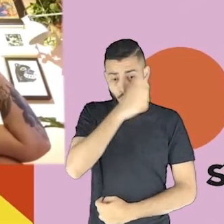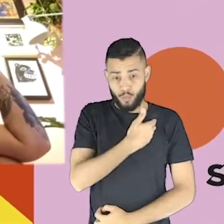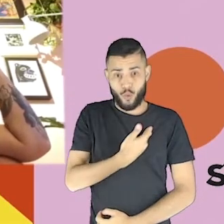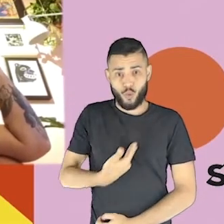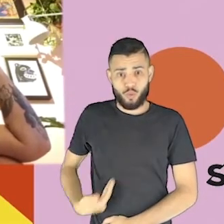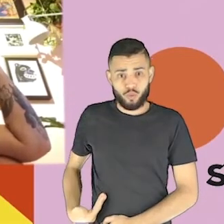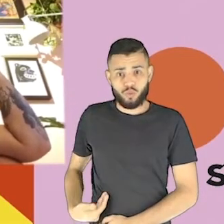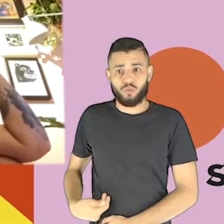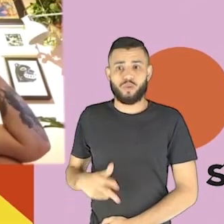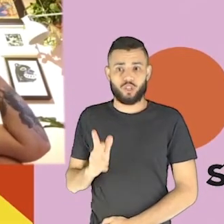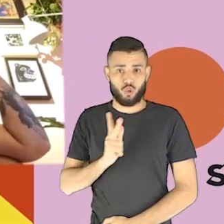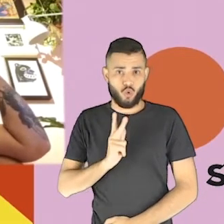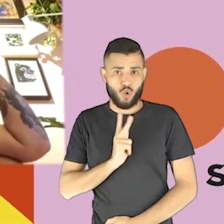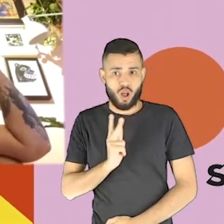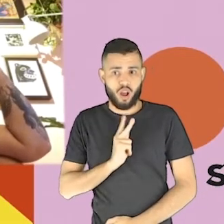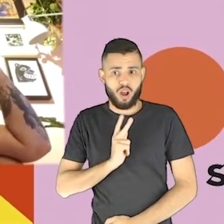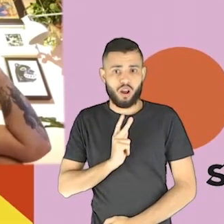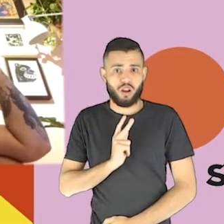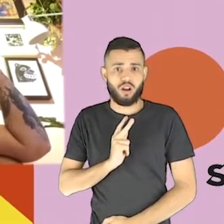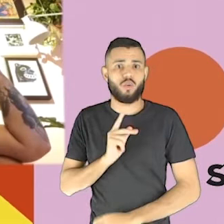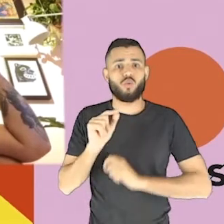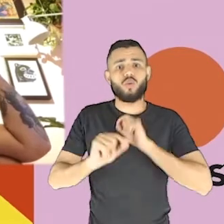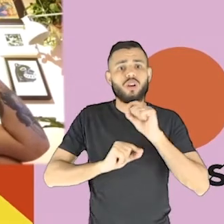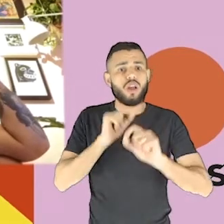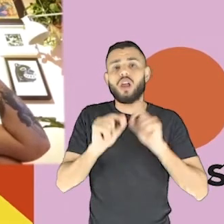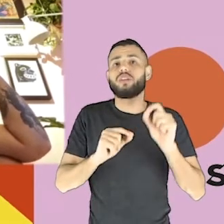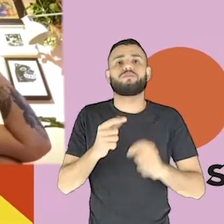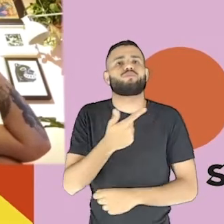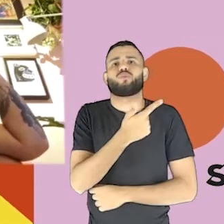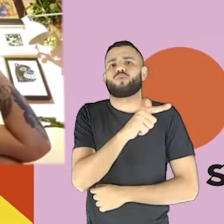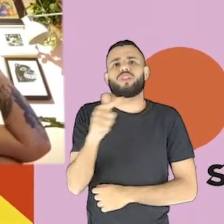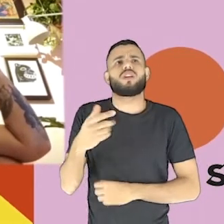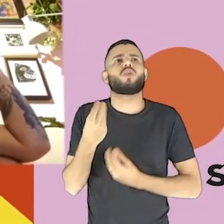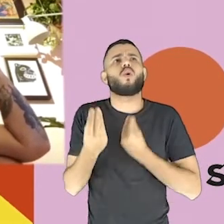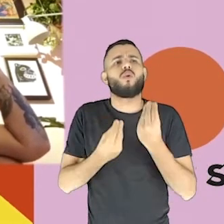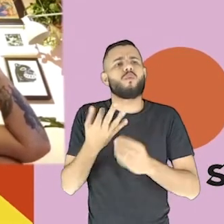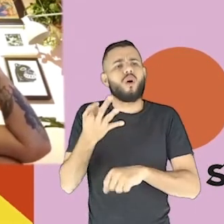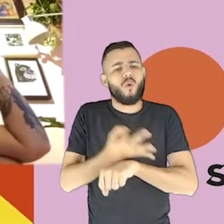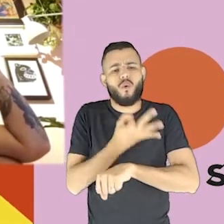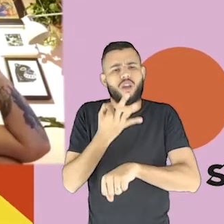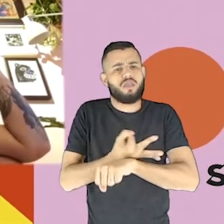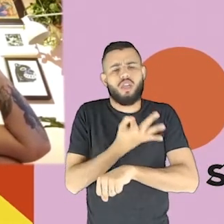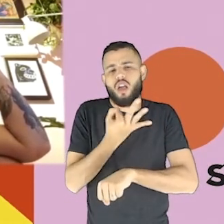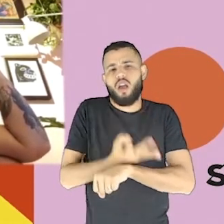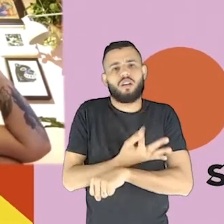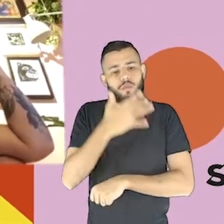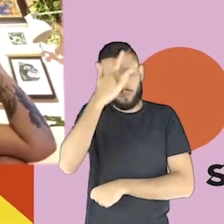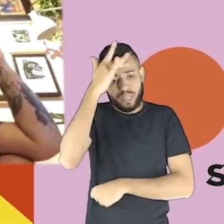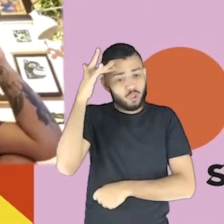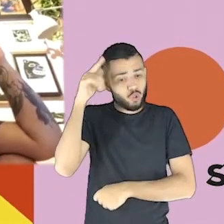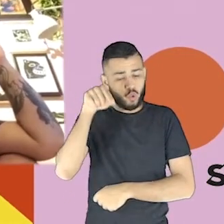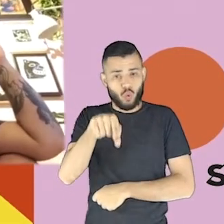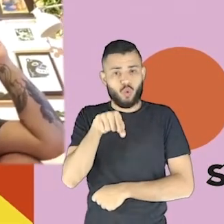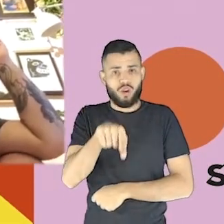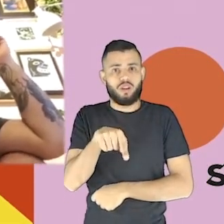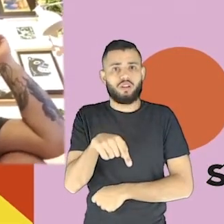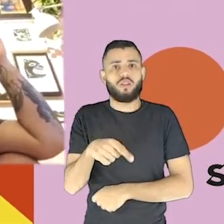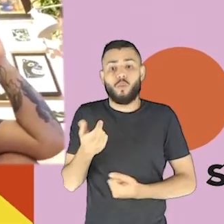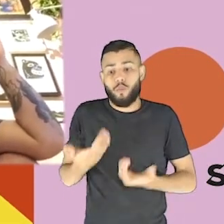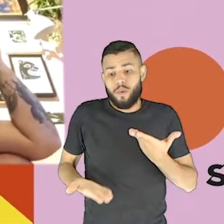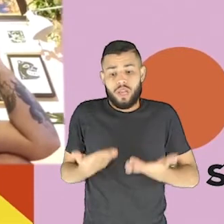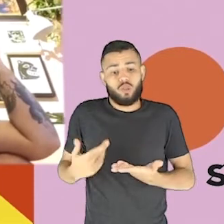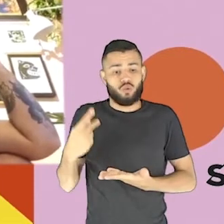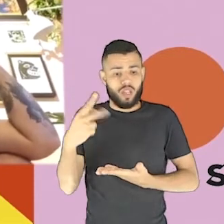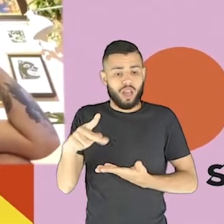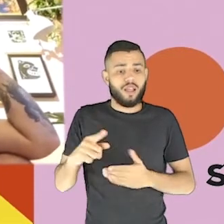rede pública, enfim, particular também, não tem maca para aguentar essa pessoa, não tem equipamento que suporte essa pessoa, e não só o